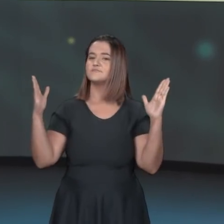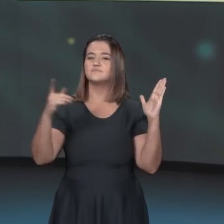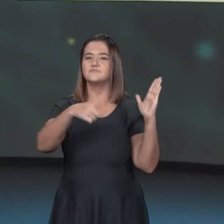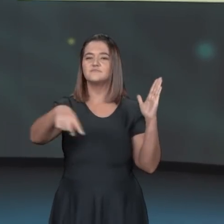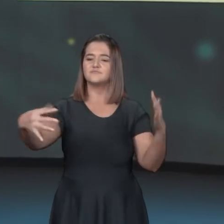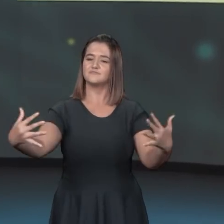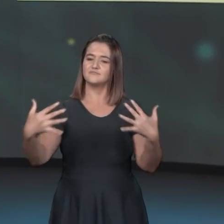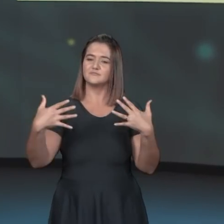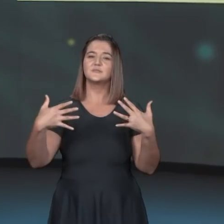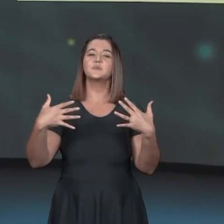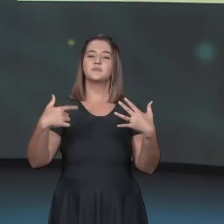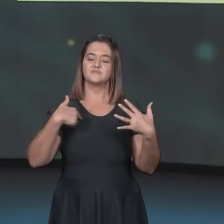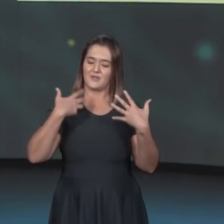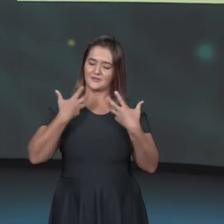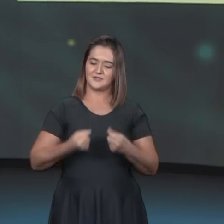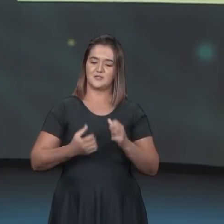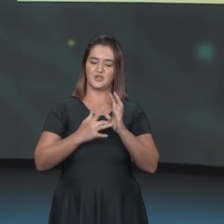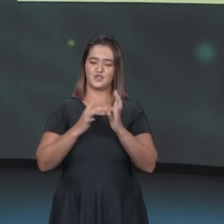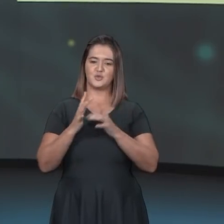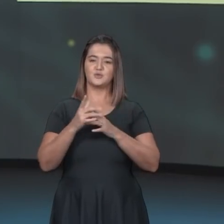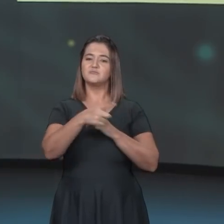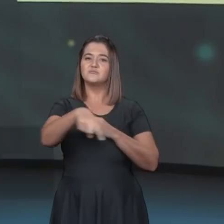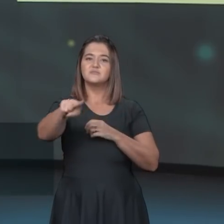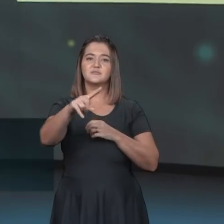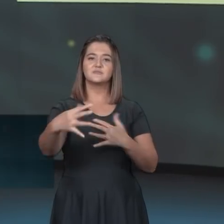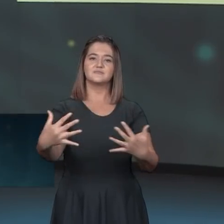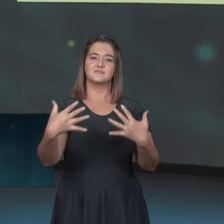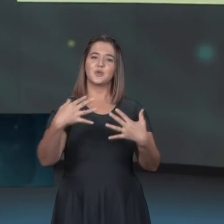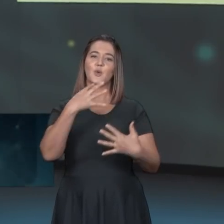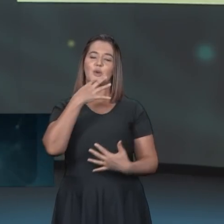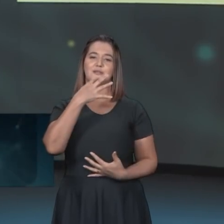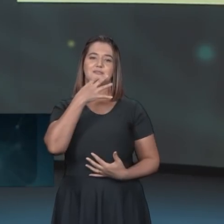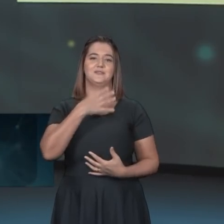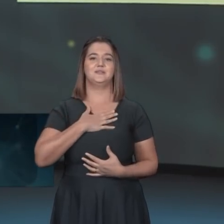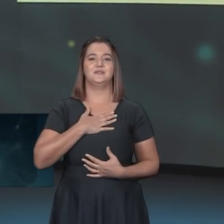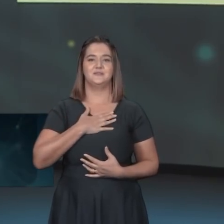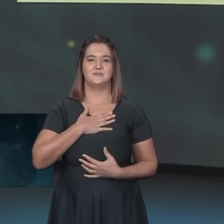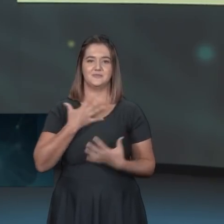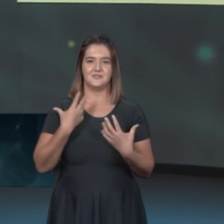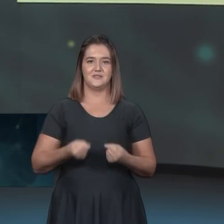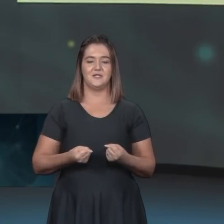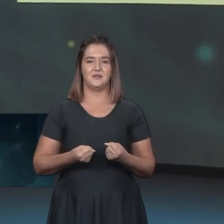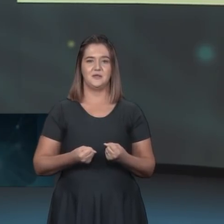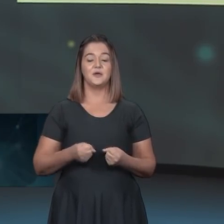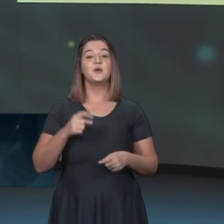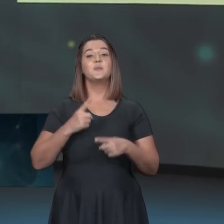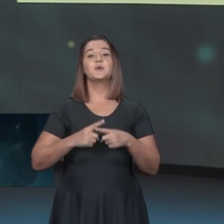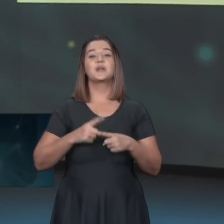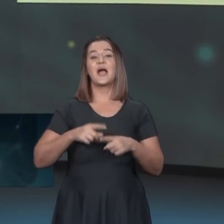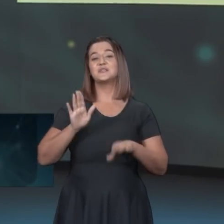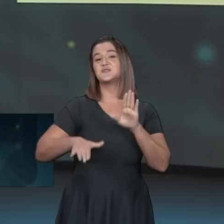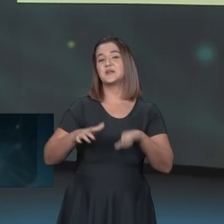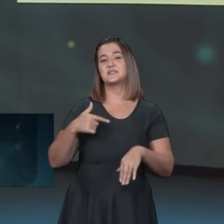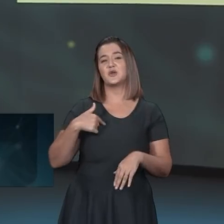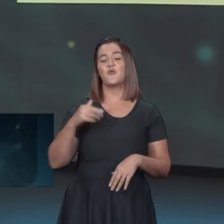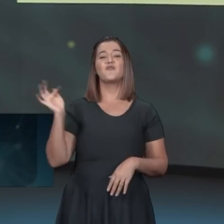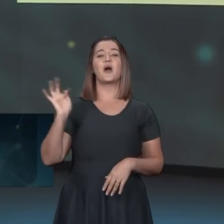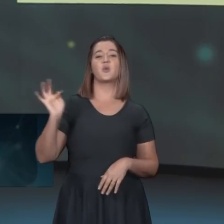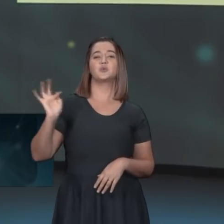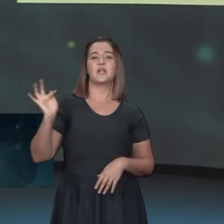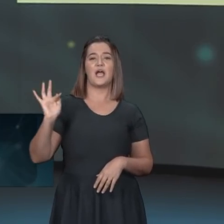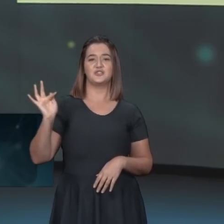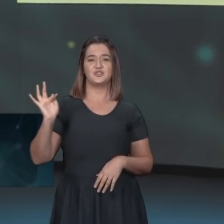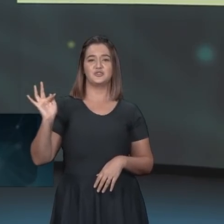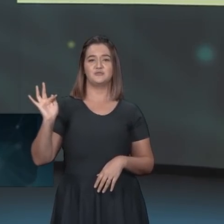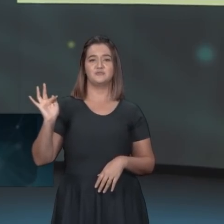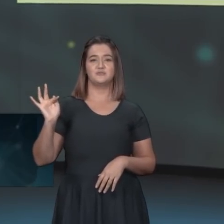seu coração. É só isso. É demonstração pública. Por que depois da faculdade você tem que vestir uma beca e pegar um diploma se